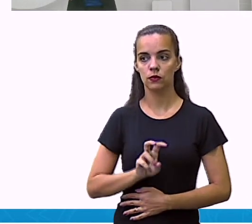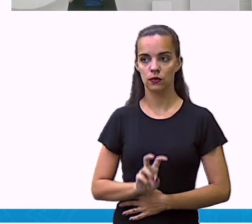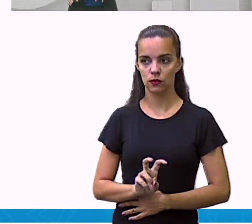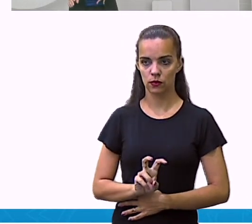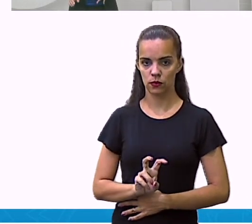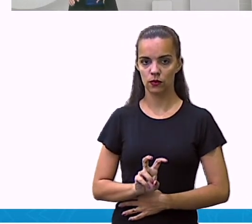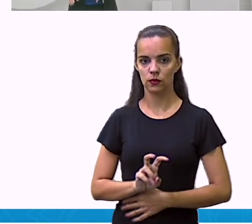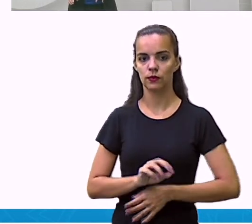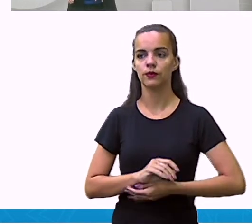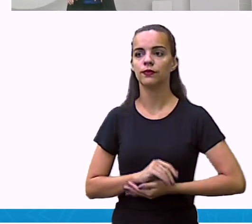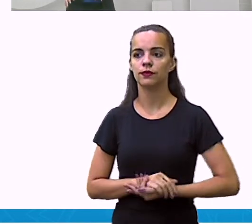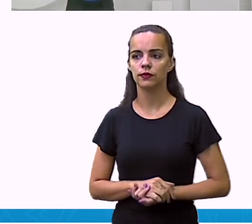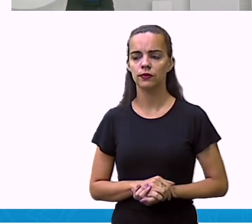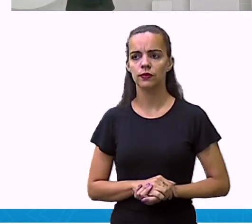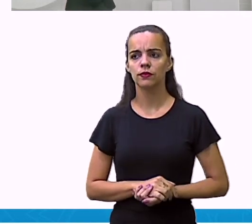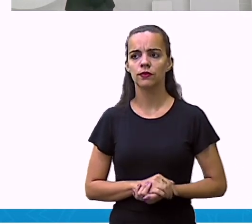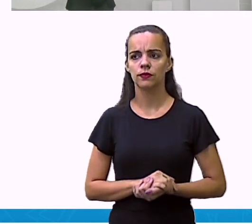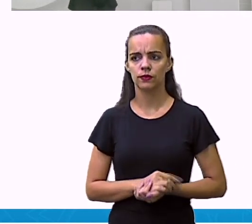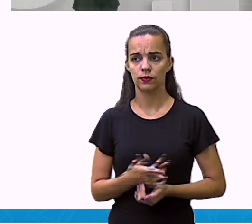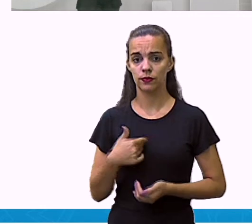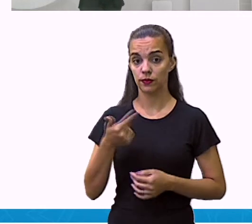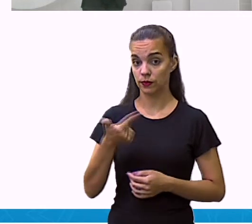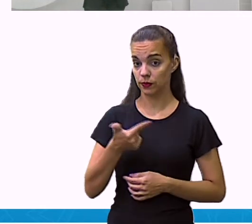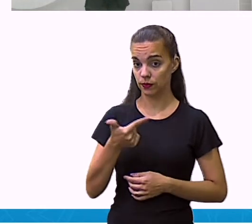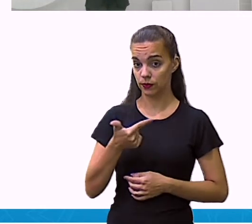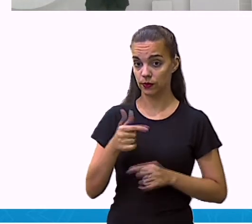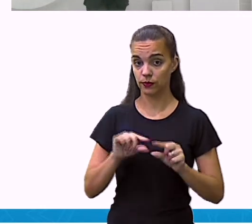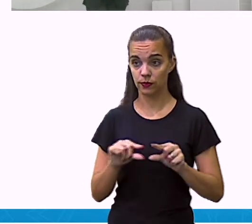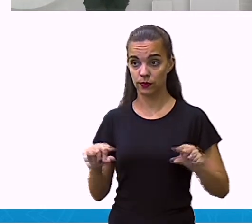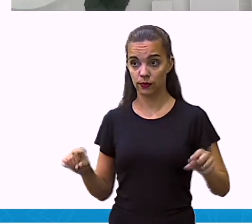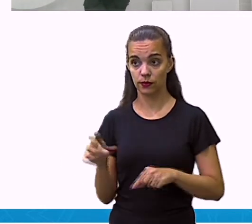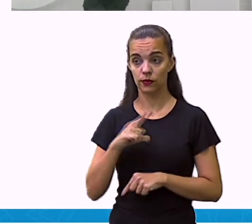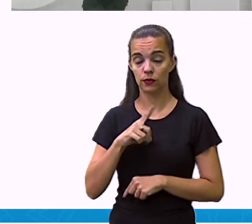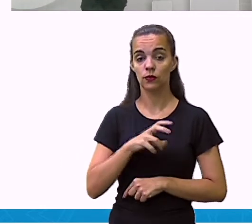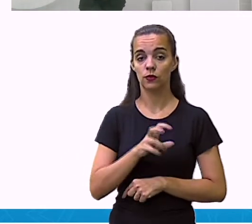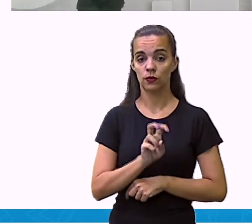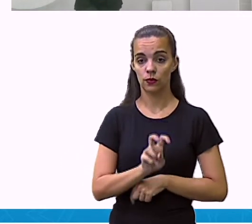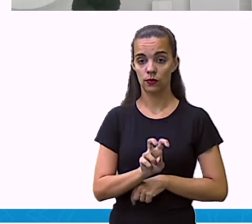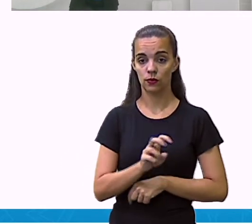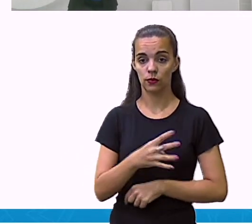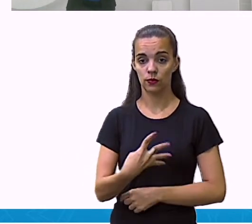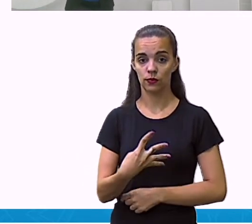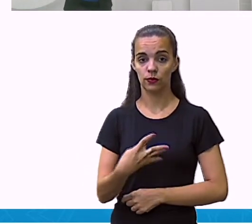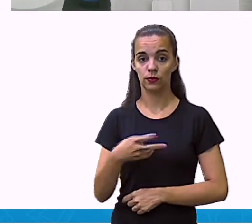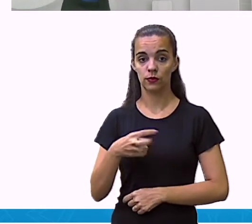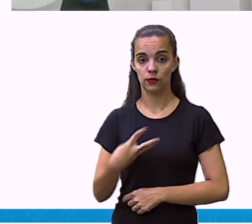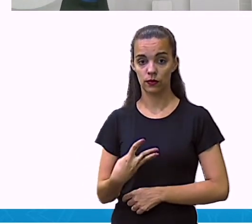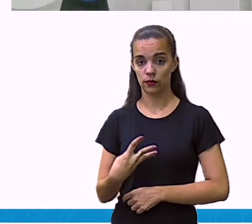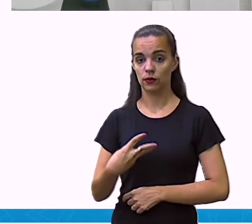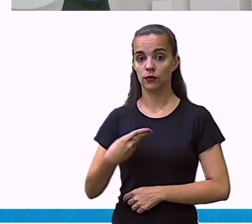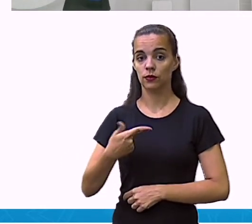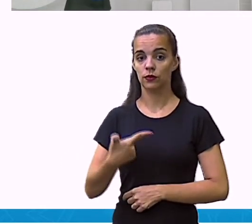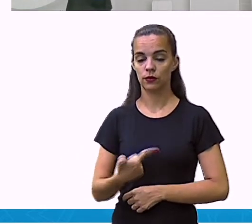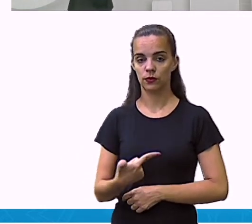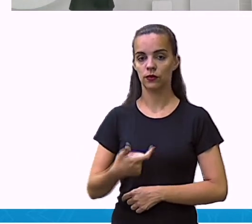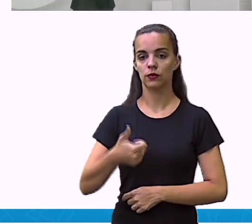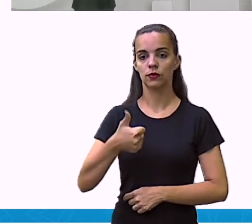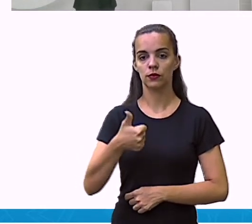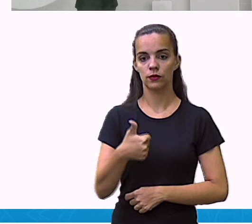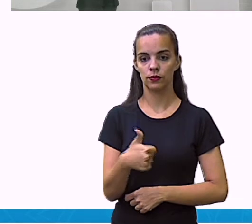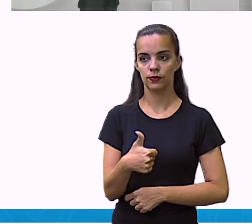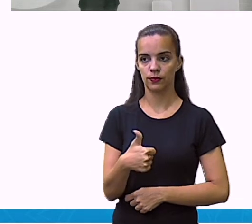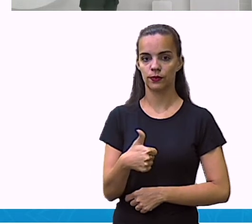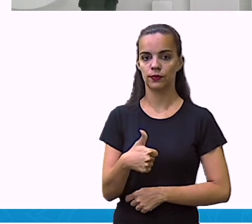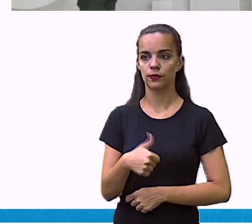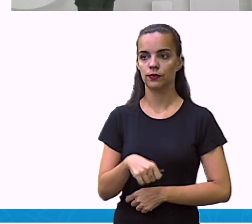4 e 5. Na segunda linha, eu tenho 5, 4, 3, 2